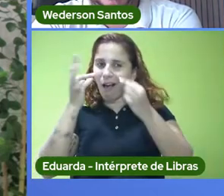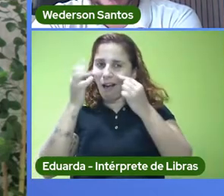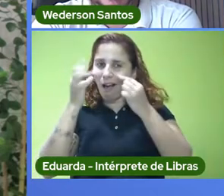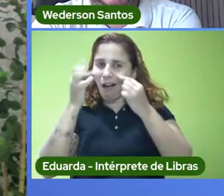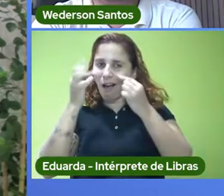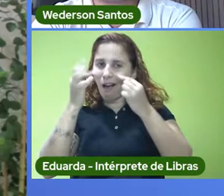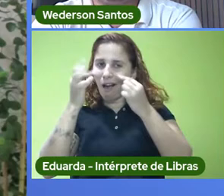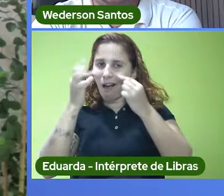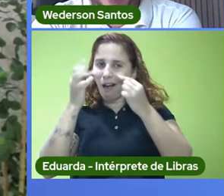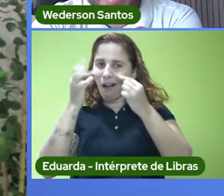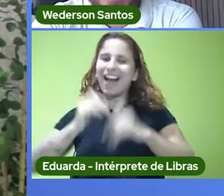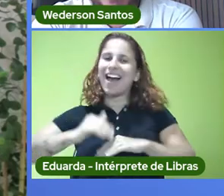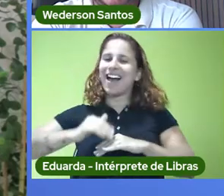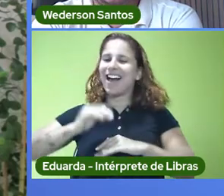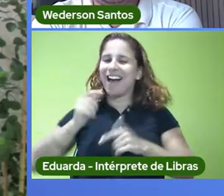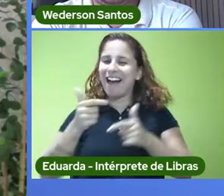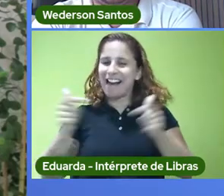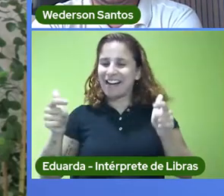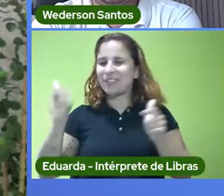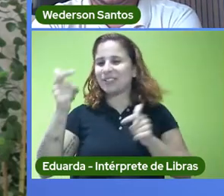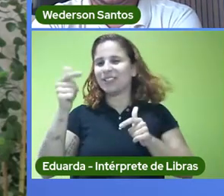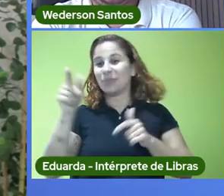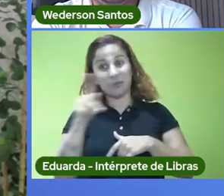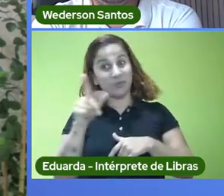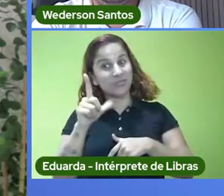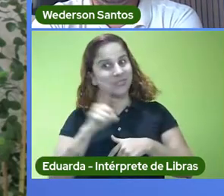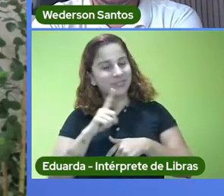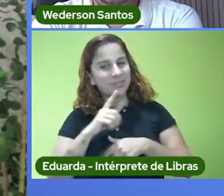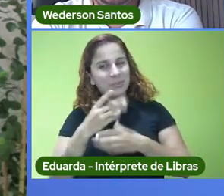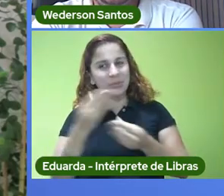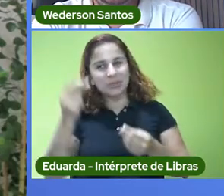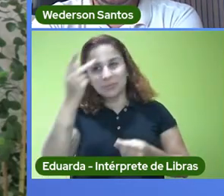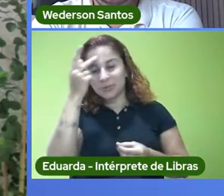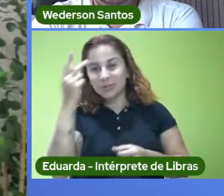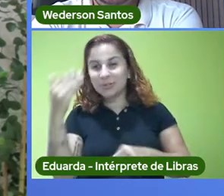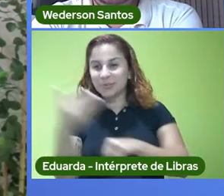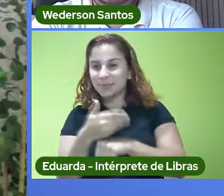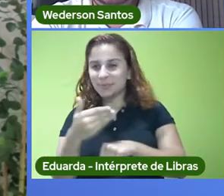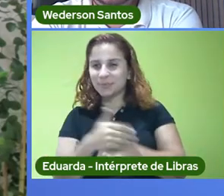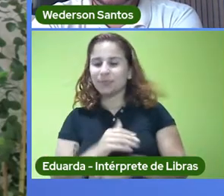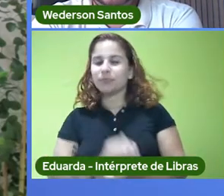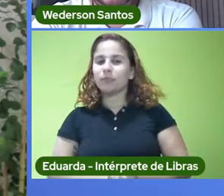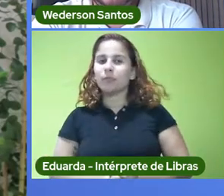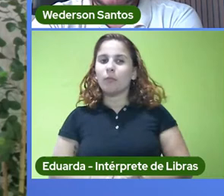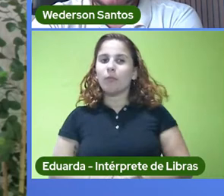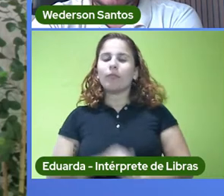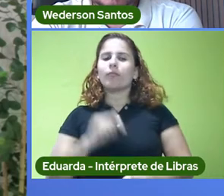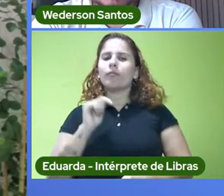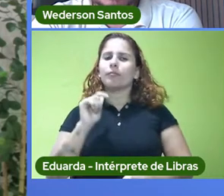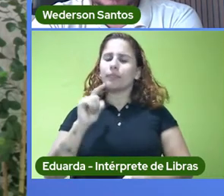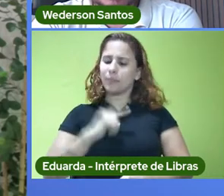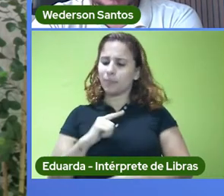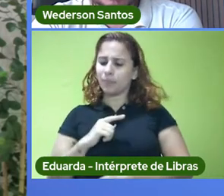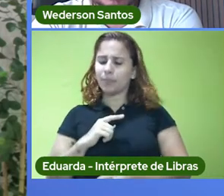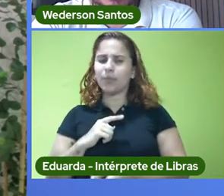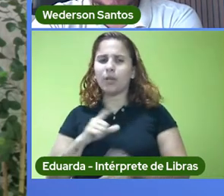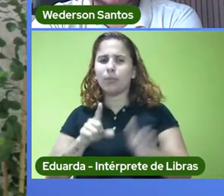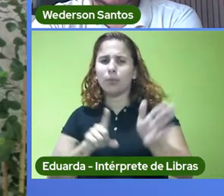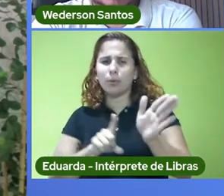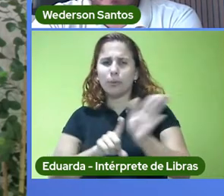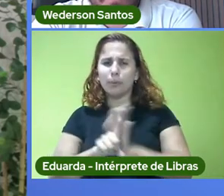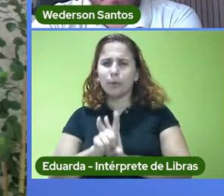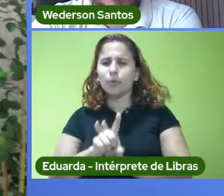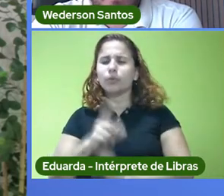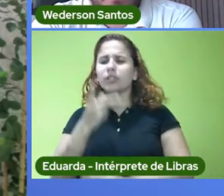muito alta aí. Mas tem uma pergunta aqui da Pai de Marilândia, que eu acho que ela traduz um pouco isso que a gente está falando, professor, da